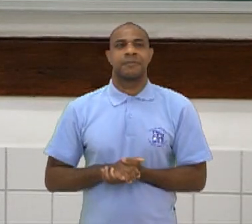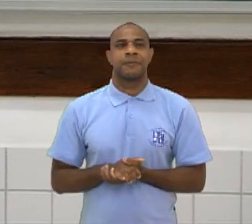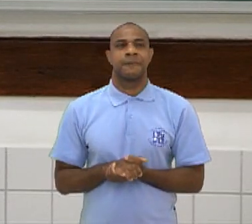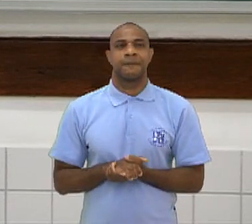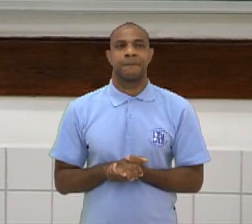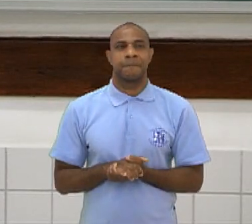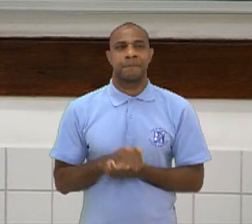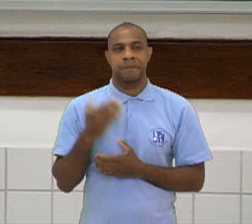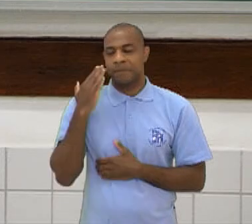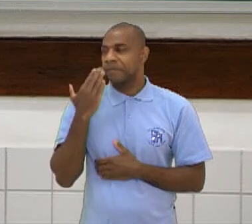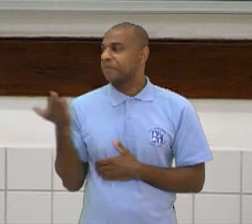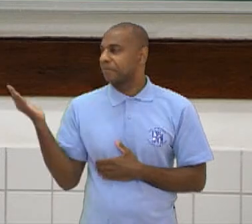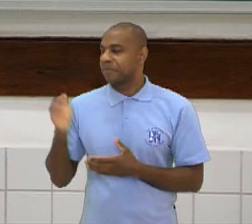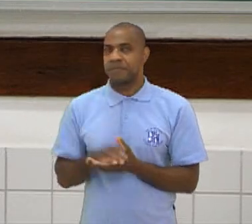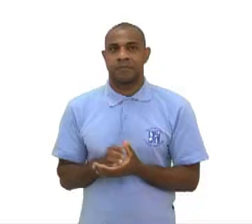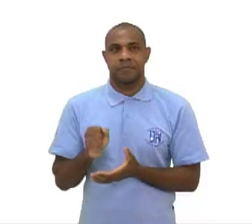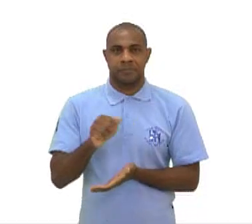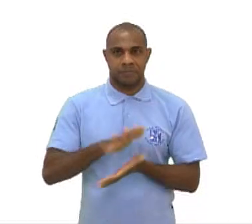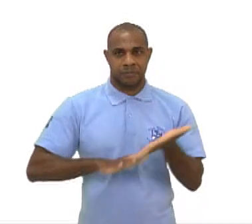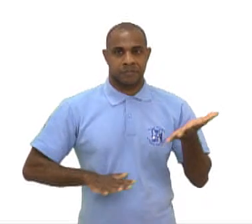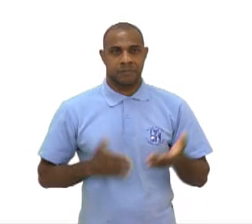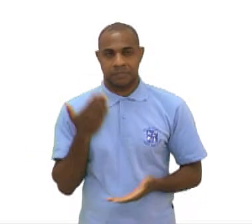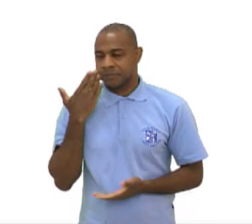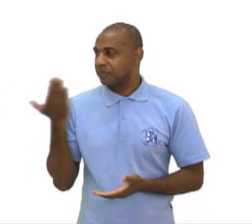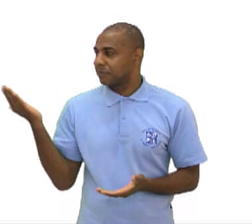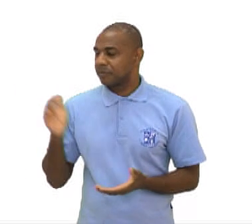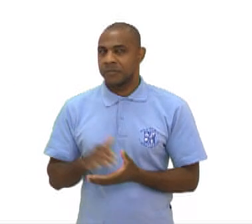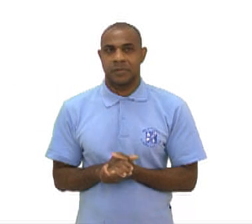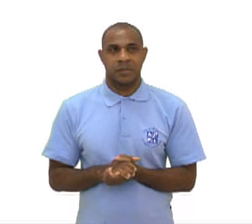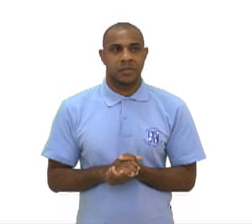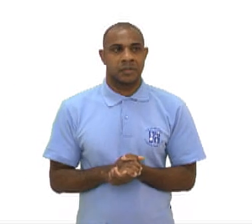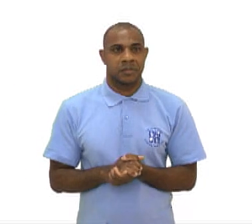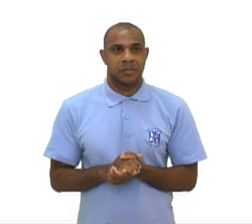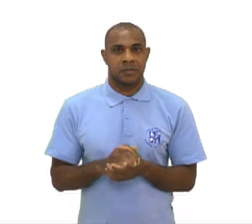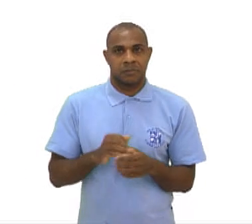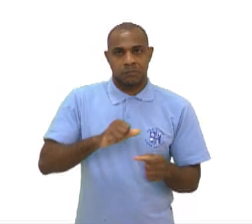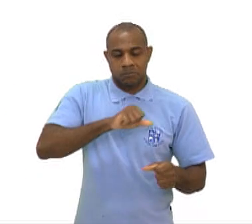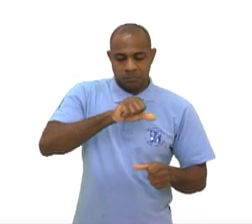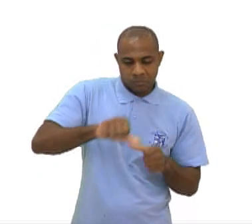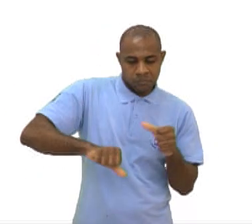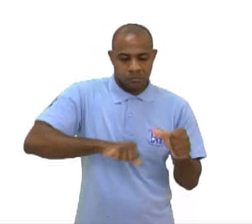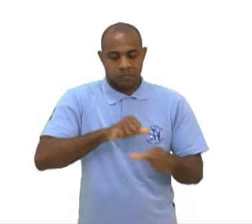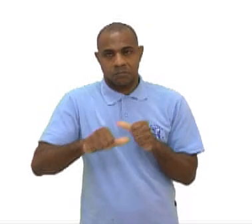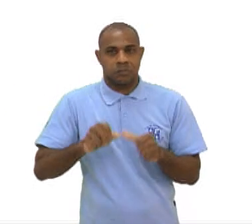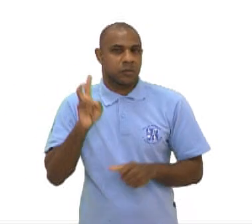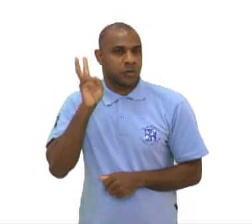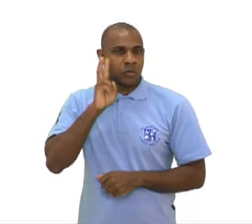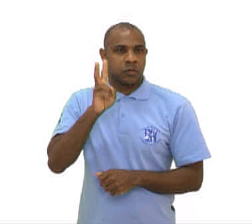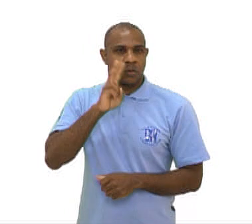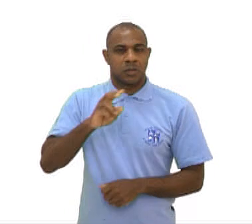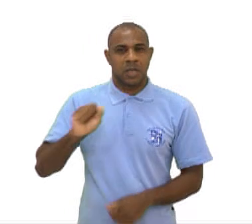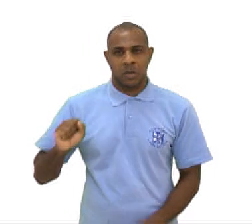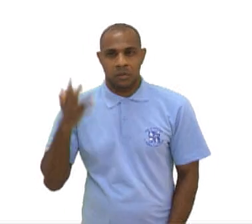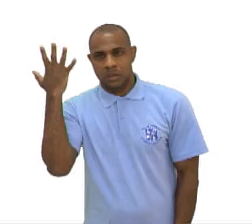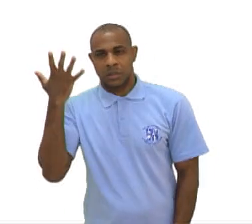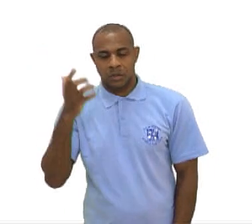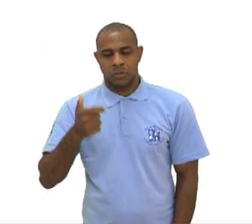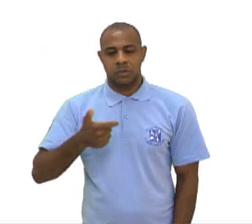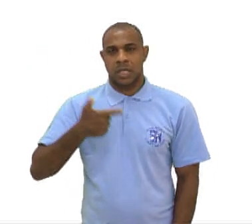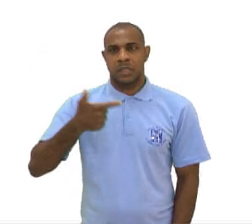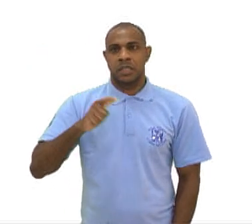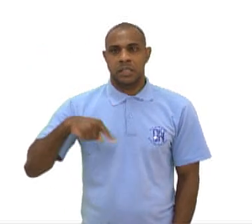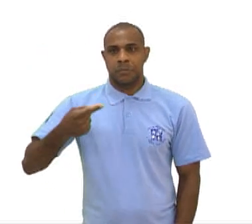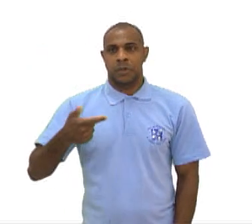dúvida. Segundo exercício de hoje, gente. Uma grande virada na moderna história da agricultura ocorreu depois da Segunda Guerra